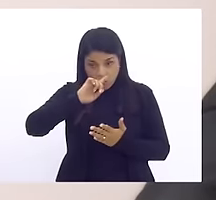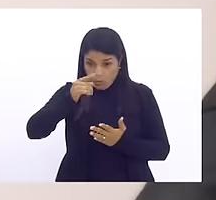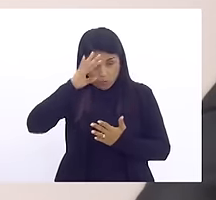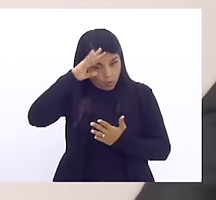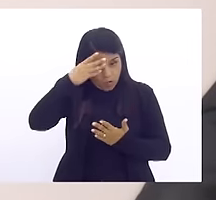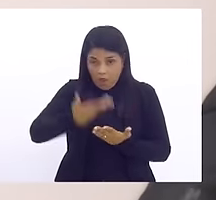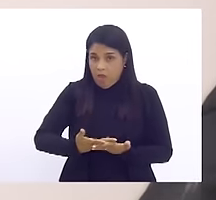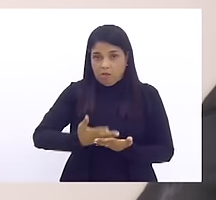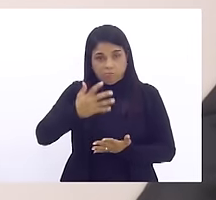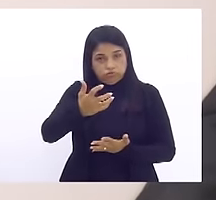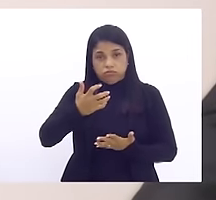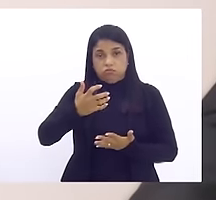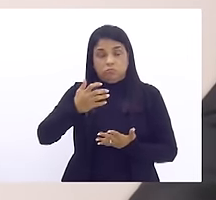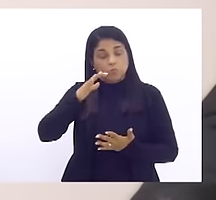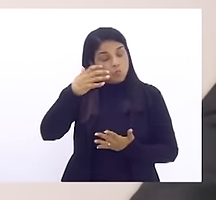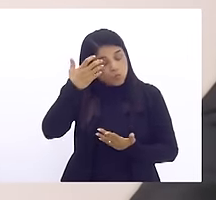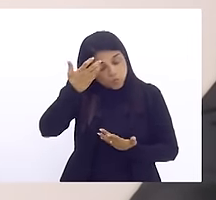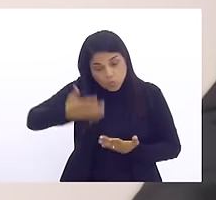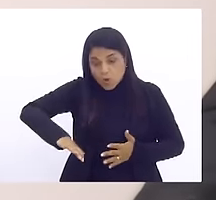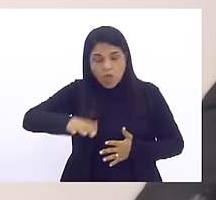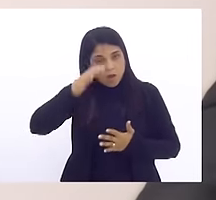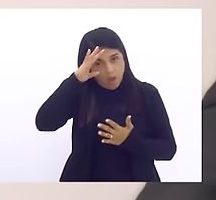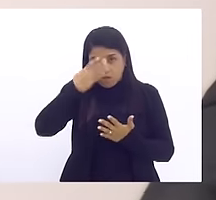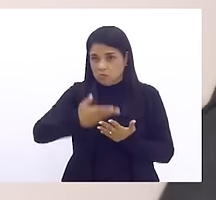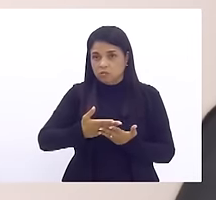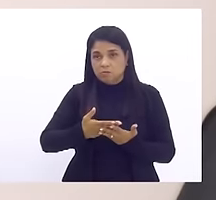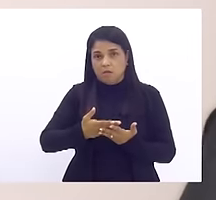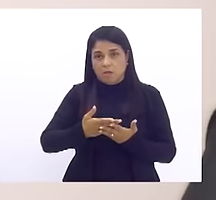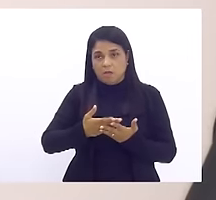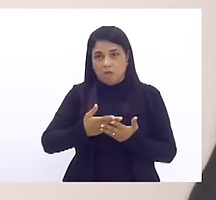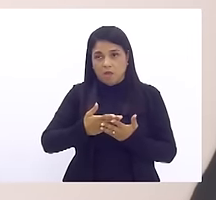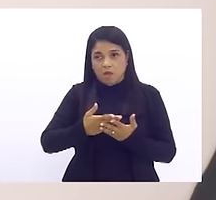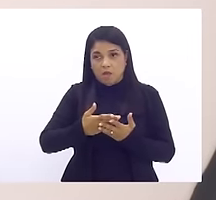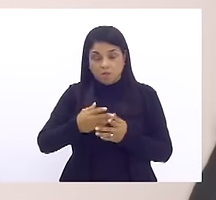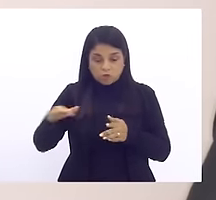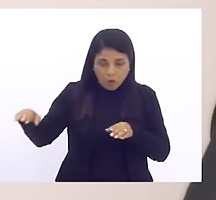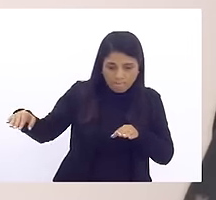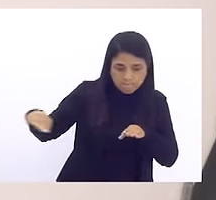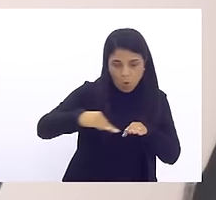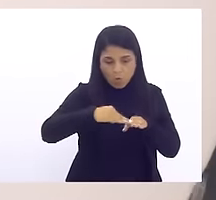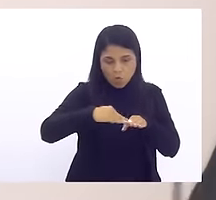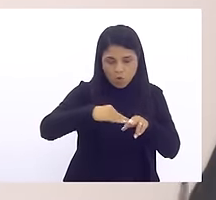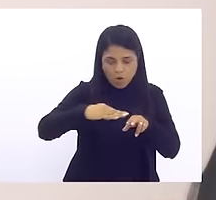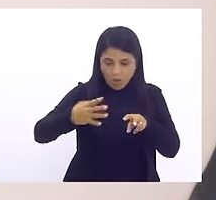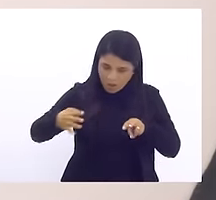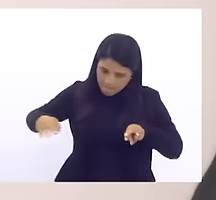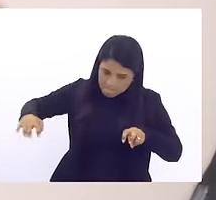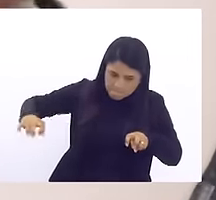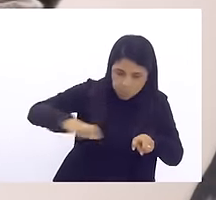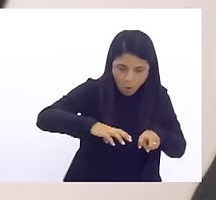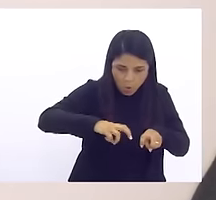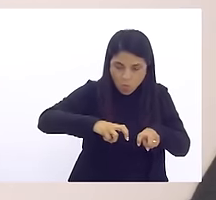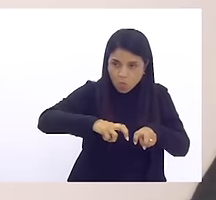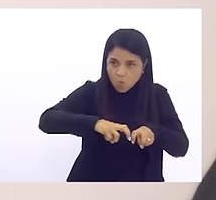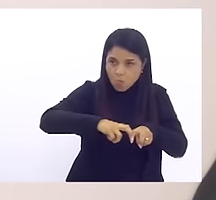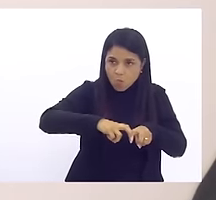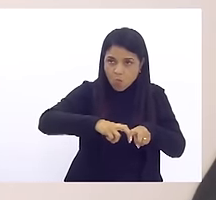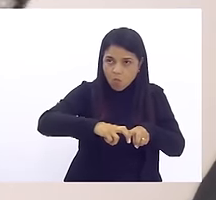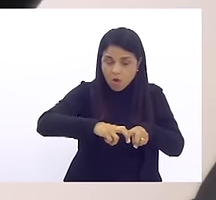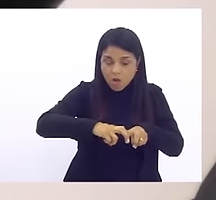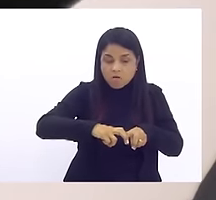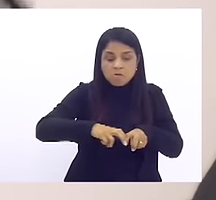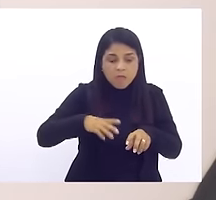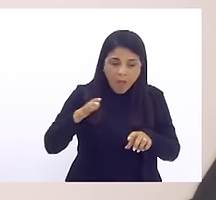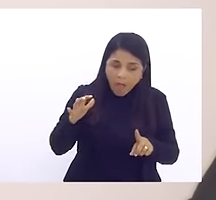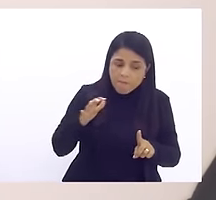em cima fechando rodovia sem forma brusca ameaçando armado uma situação dessa